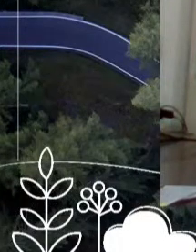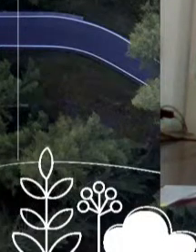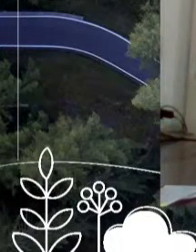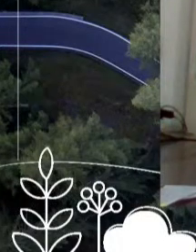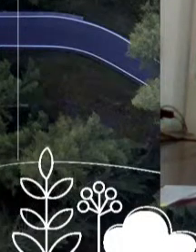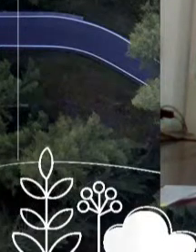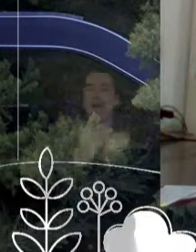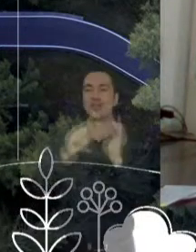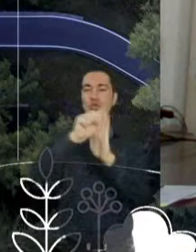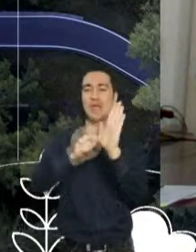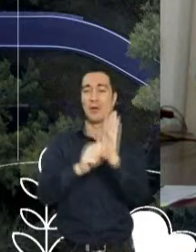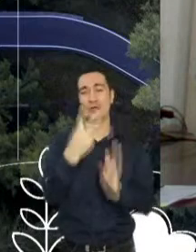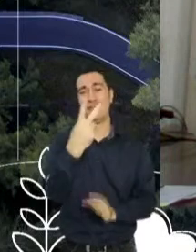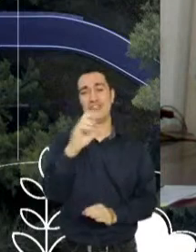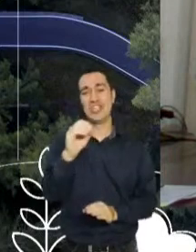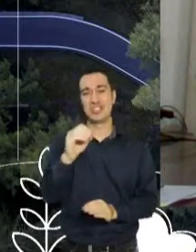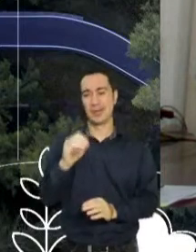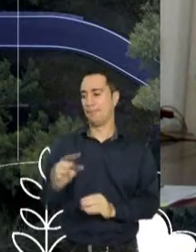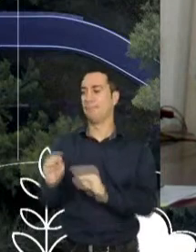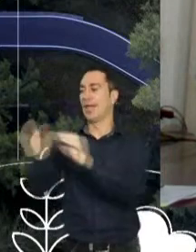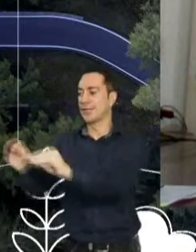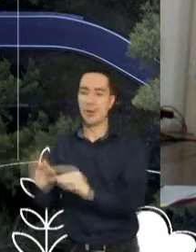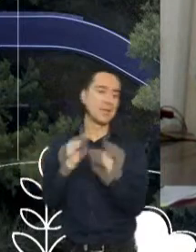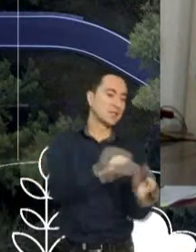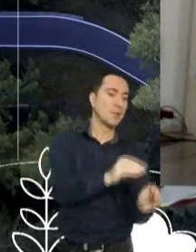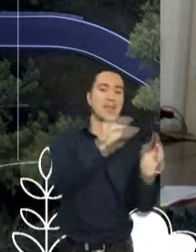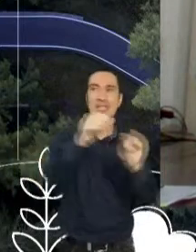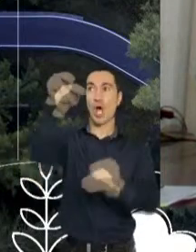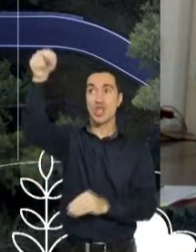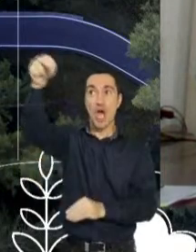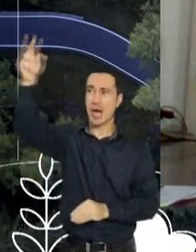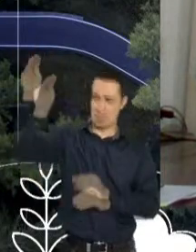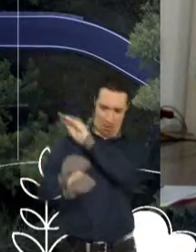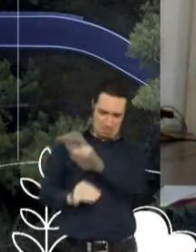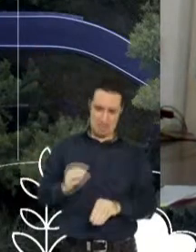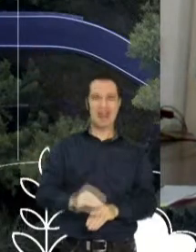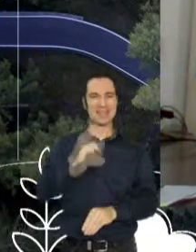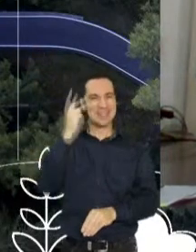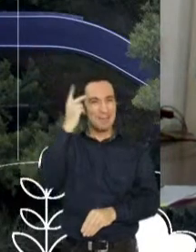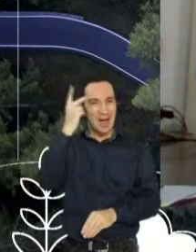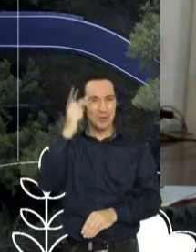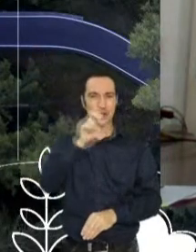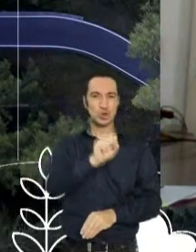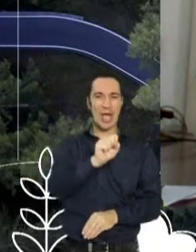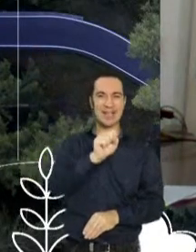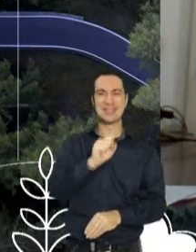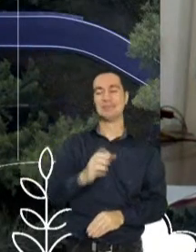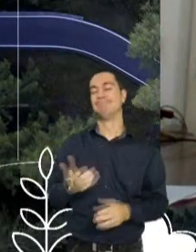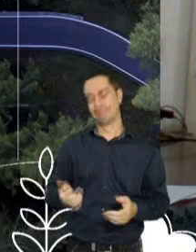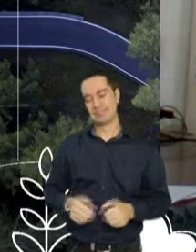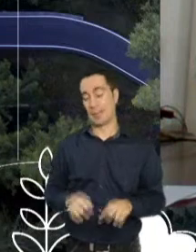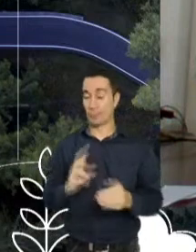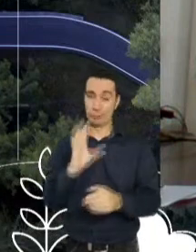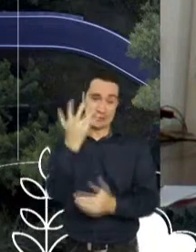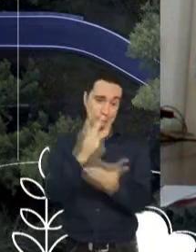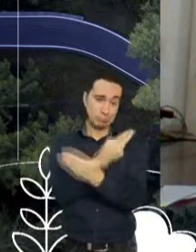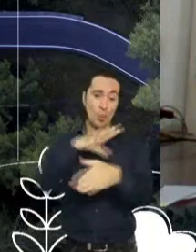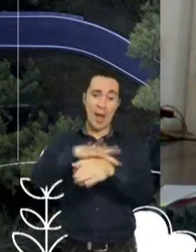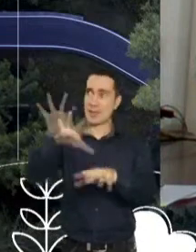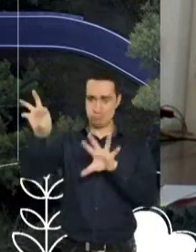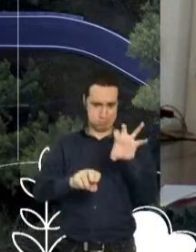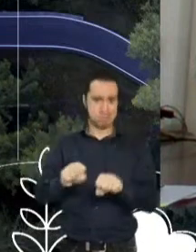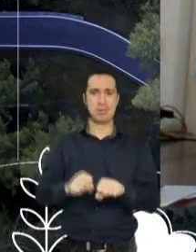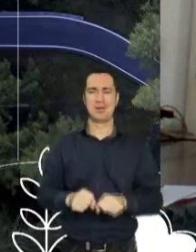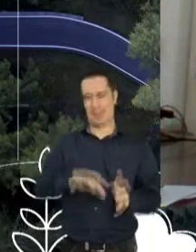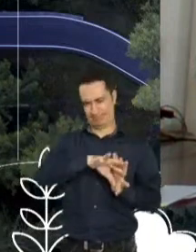metade do século XX, com migração da região norte e nordeste para a região sudeste. Bom, mas eu